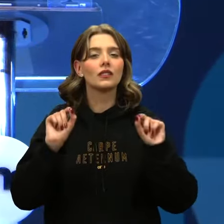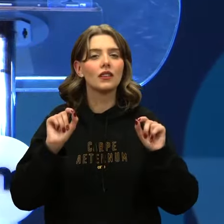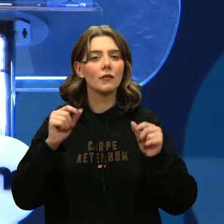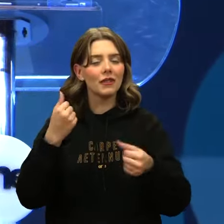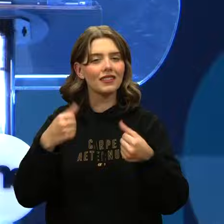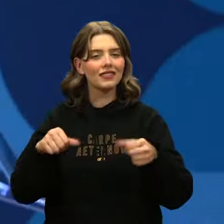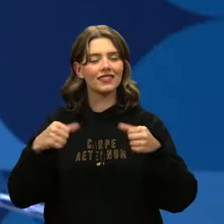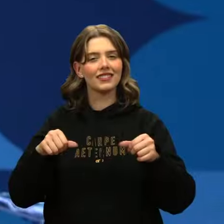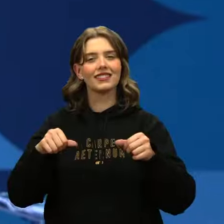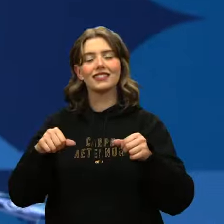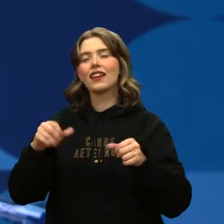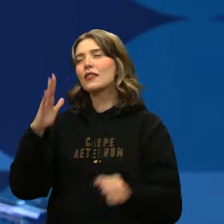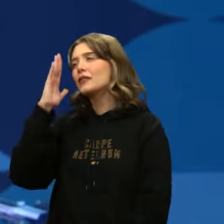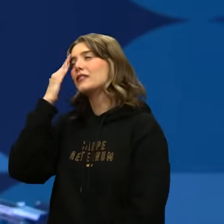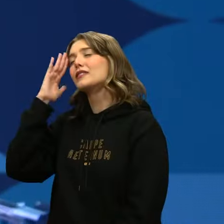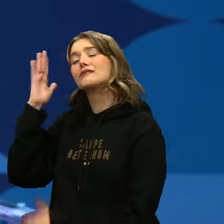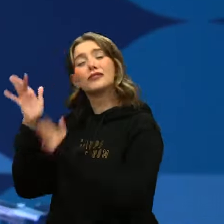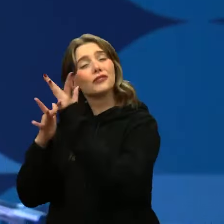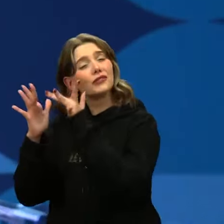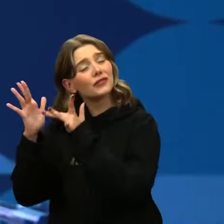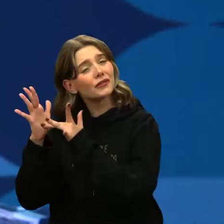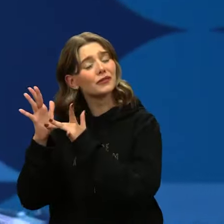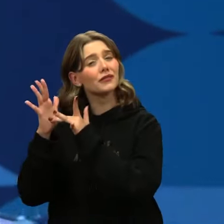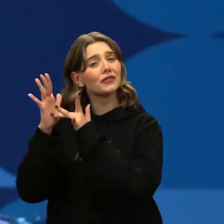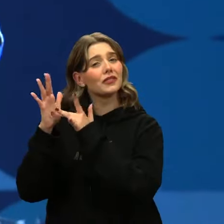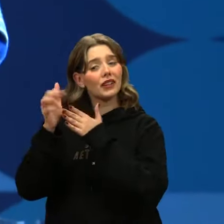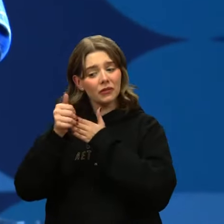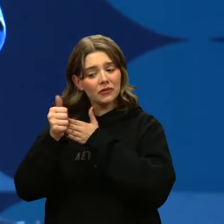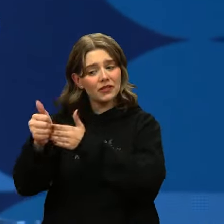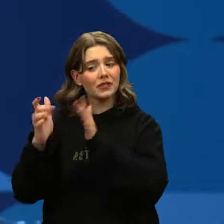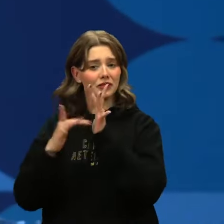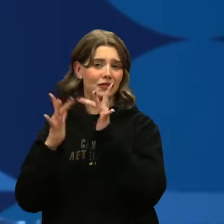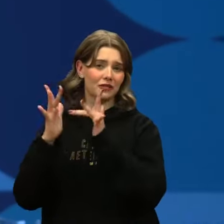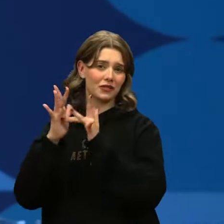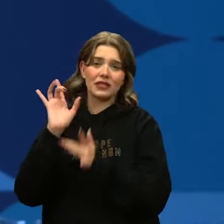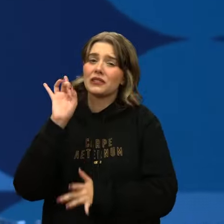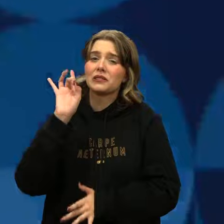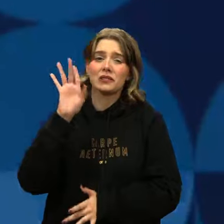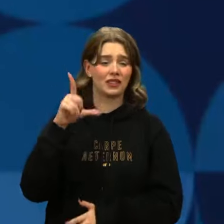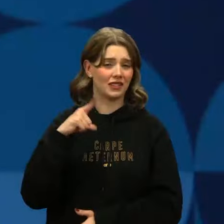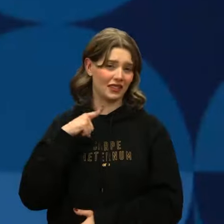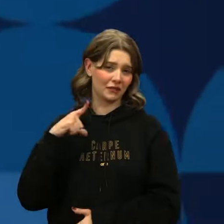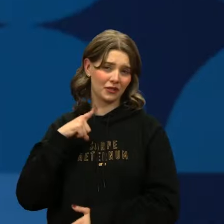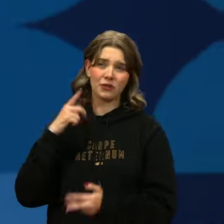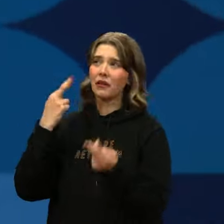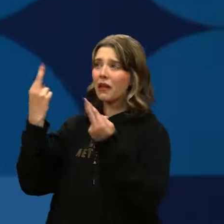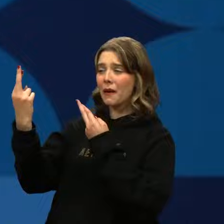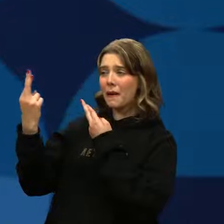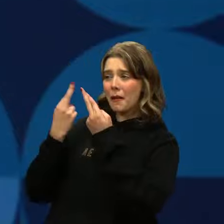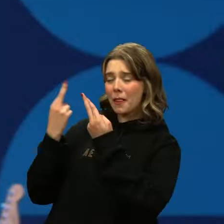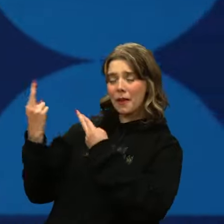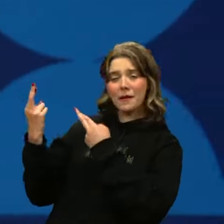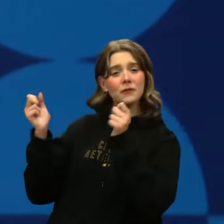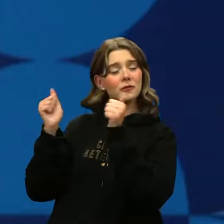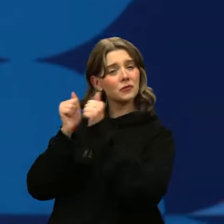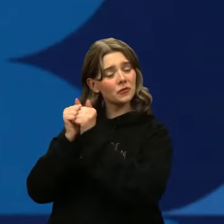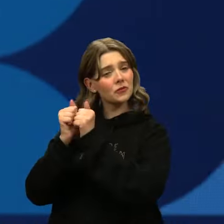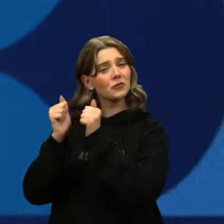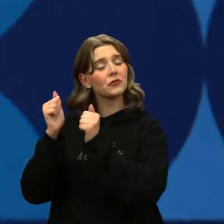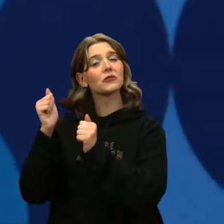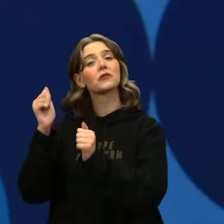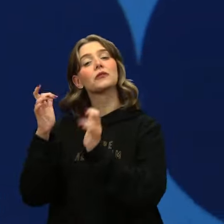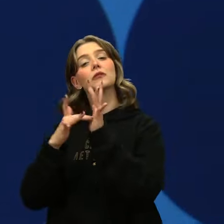Isso só vem com uma comunhão profunda com o Senhor. Eu me lembro de uma mentoria missionária que eu fiz durante um